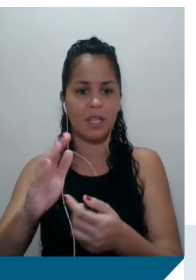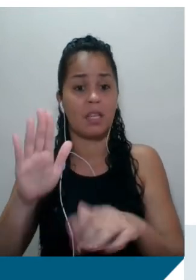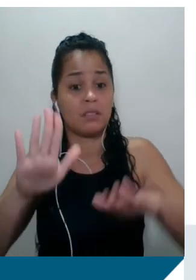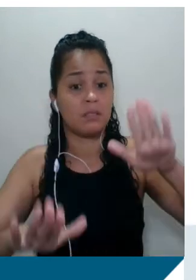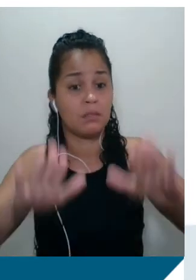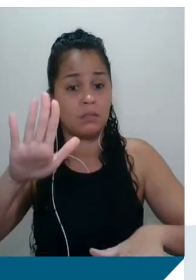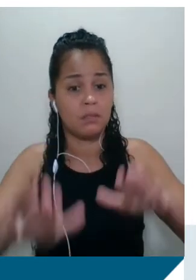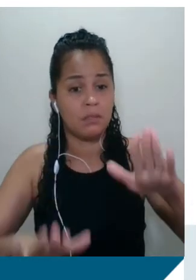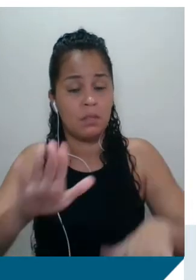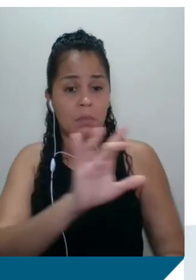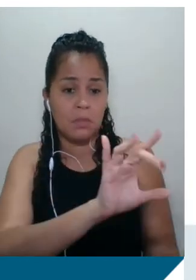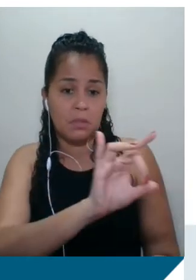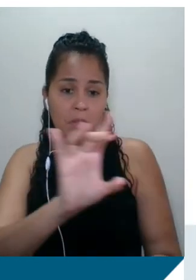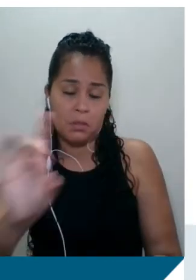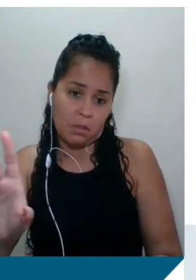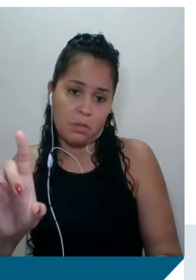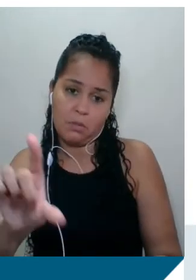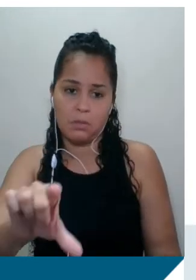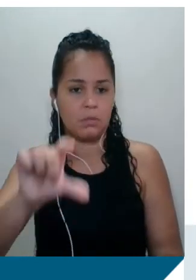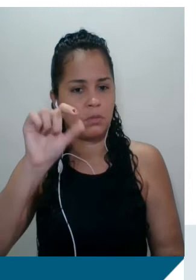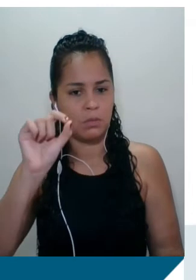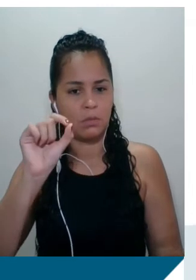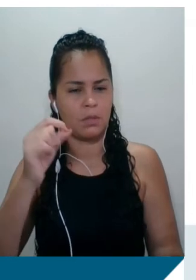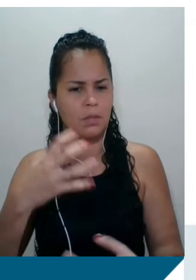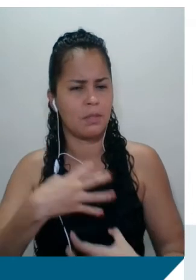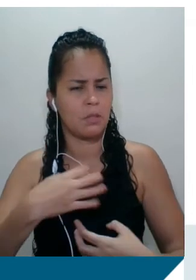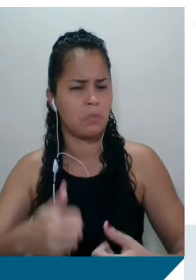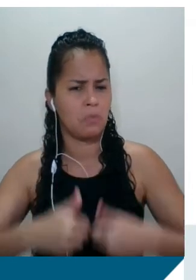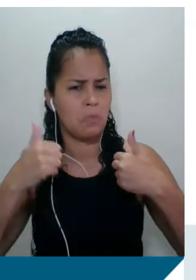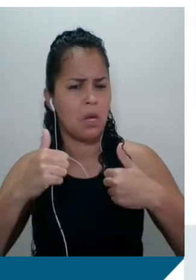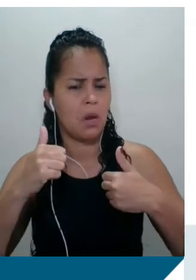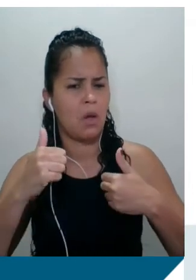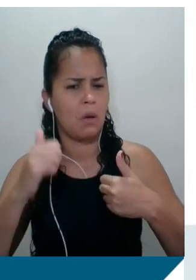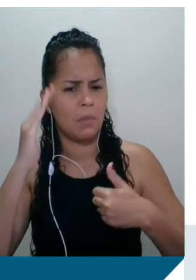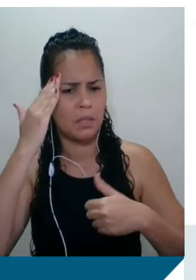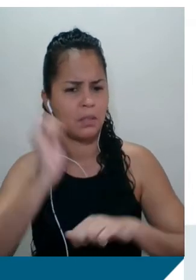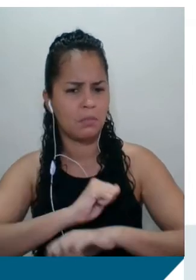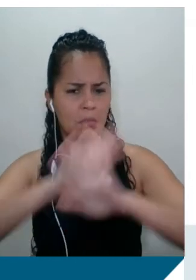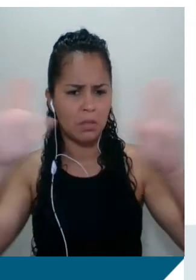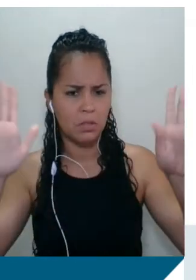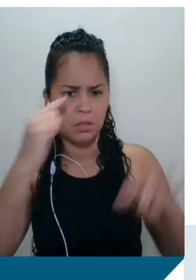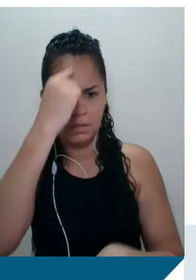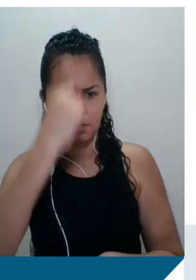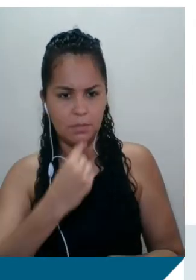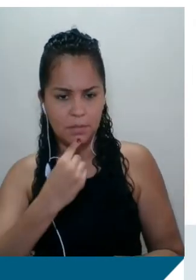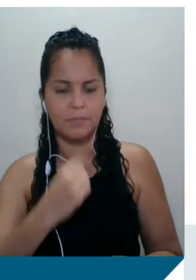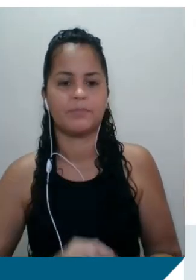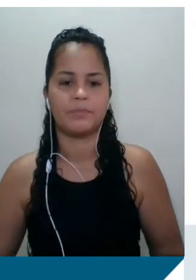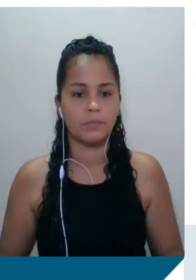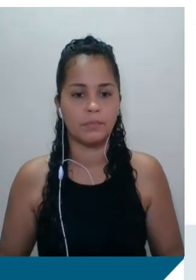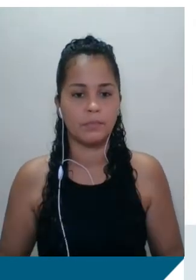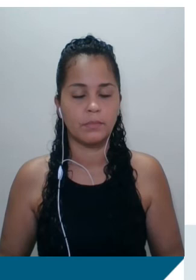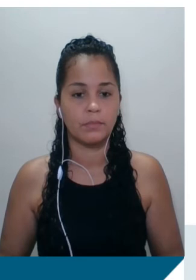vai depender da sua preferência. Você pode escolher como você vai se sentir mais confortável visualizando essa imagem. Ok?